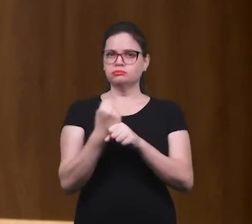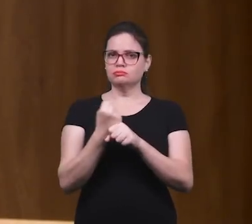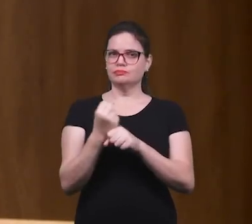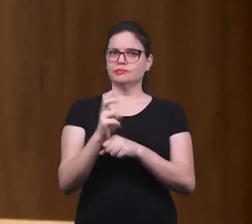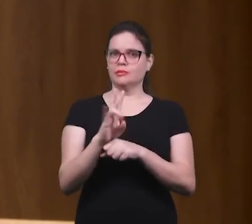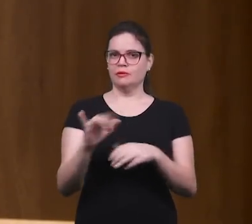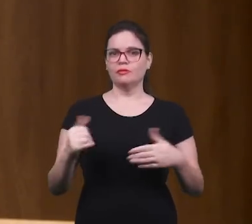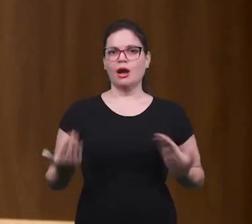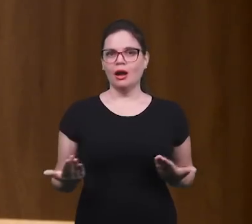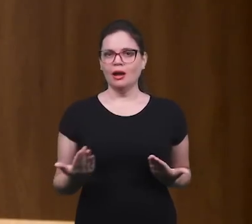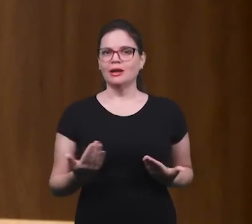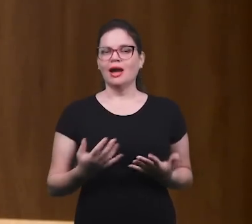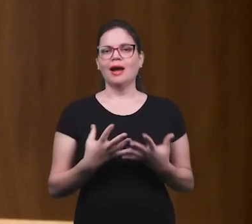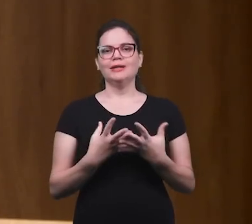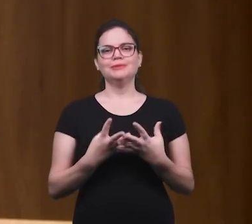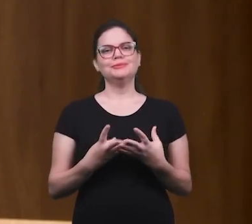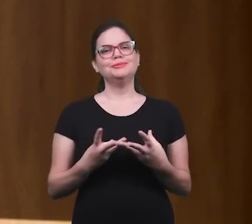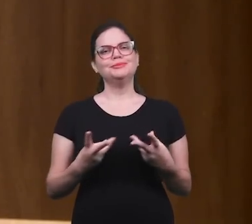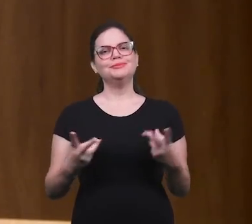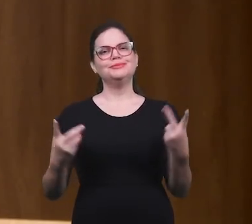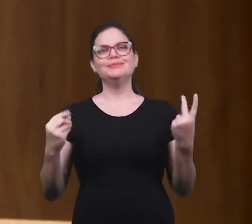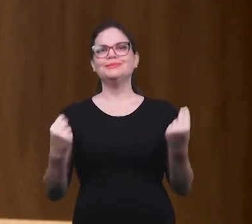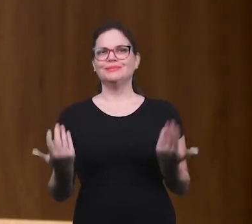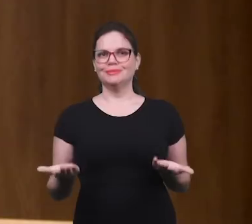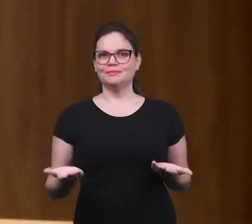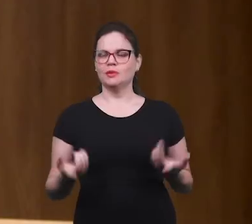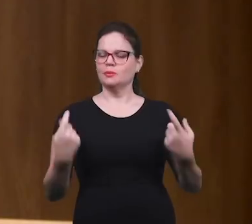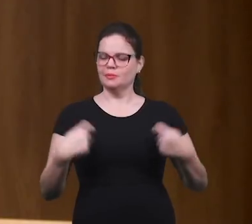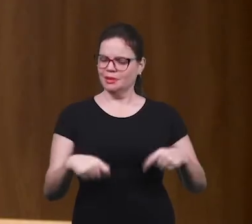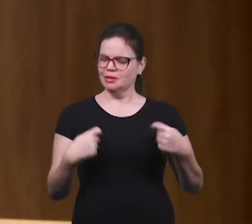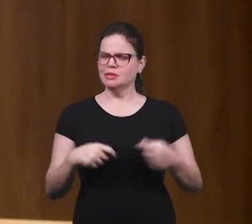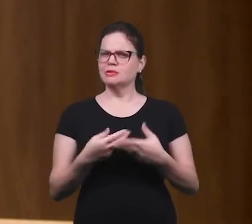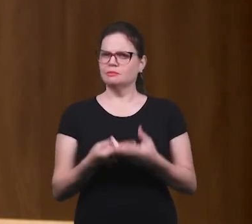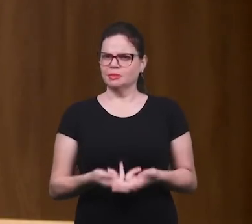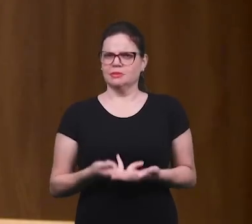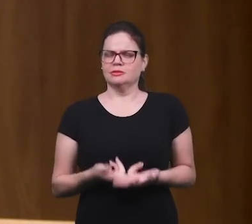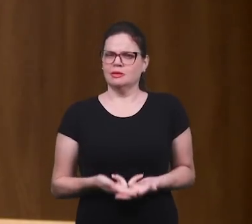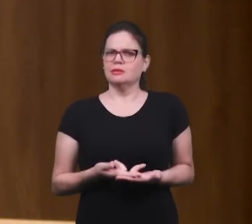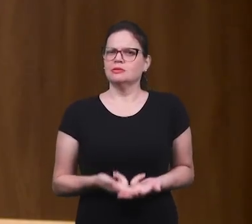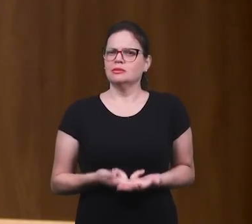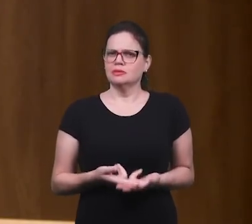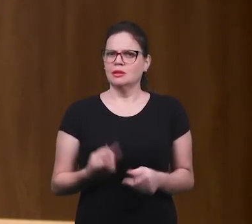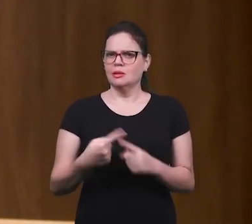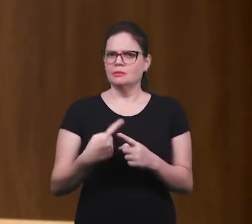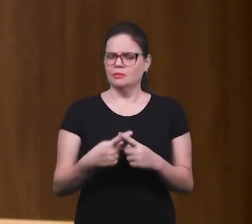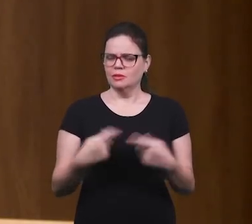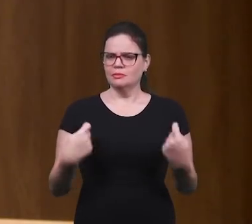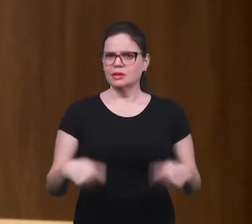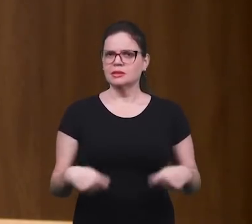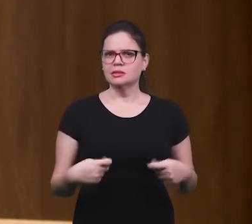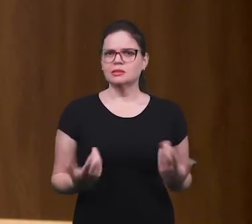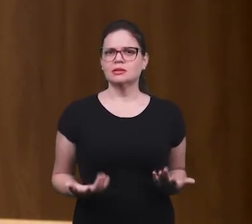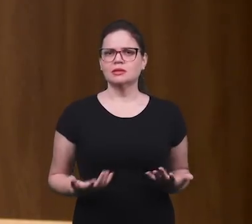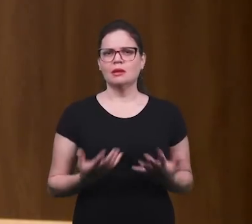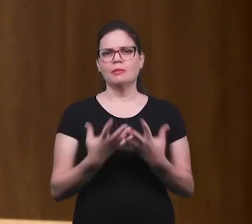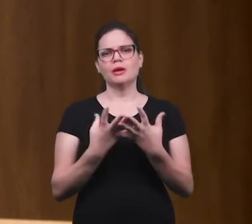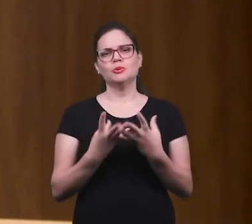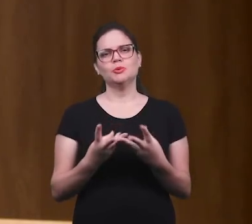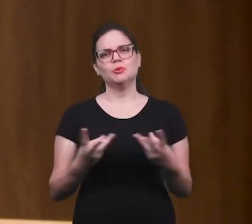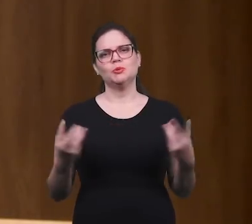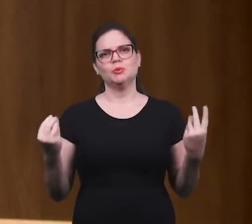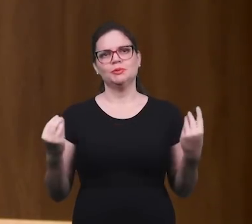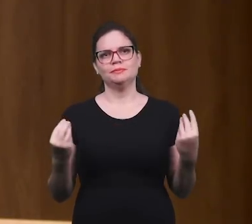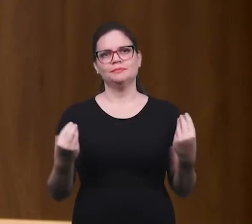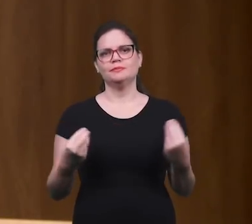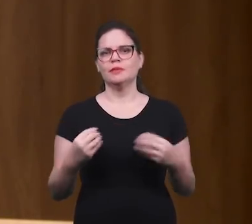casamento, aquilo vai acontecendo. Então tem um pouco dessa paciência de esperar a cura acontecer. Porque